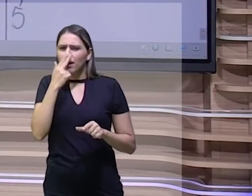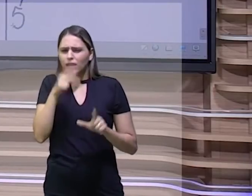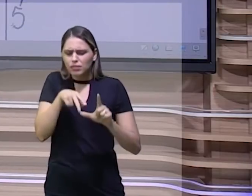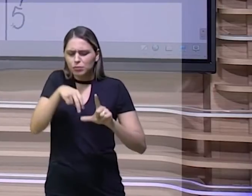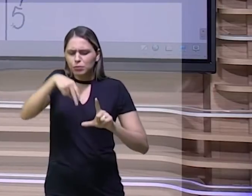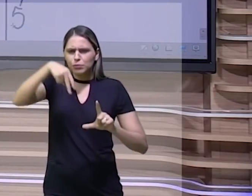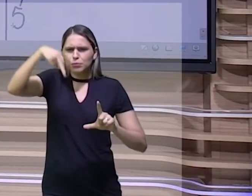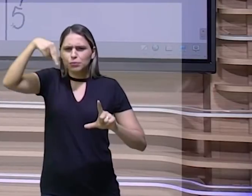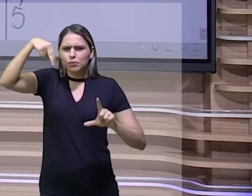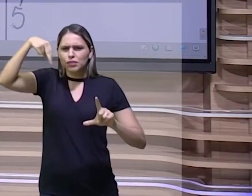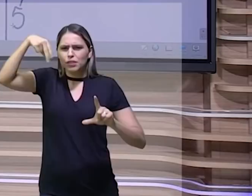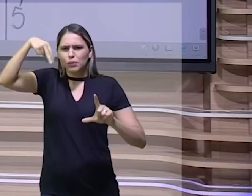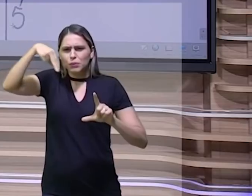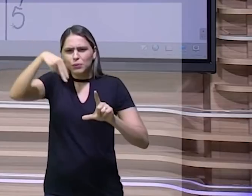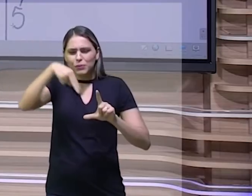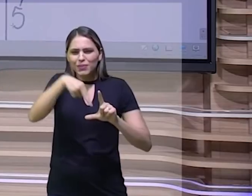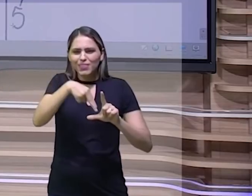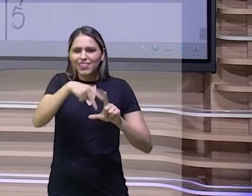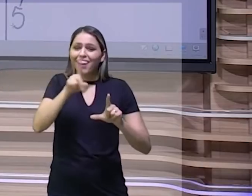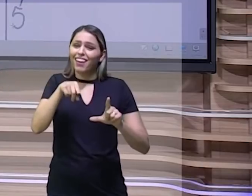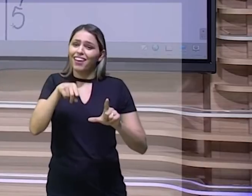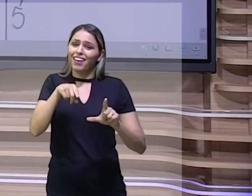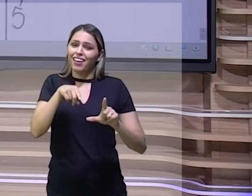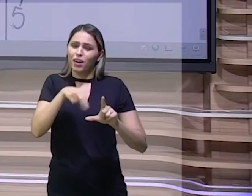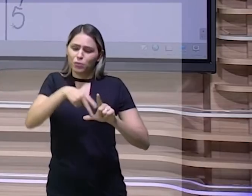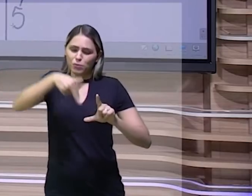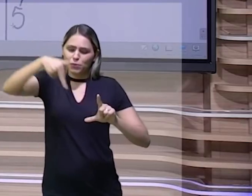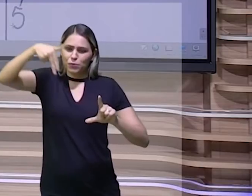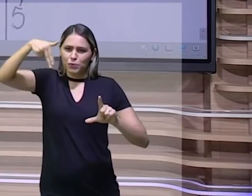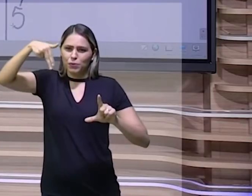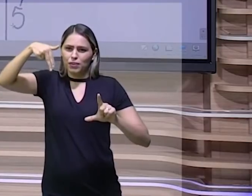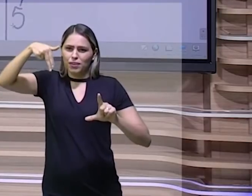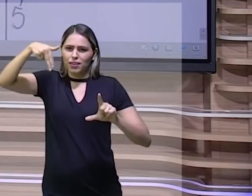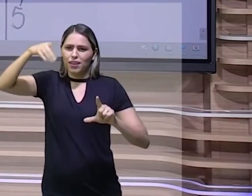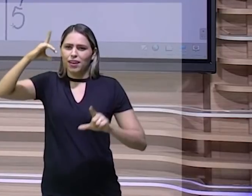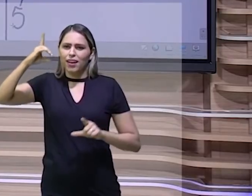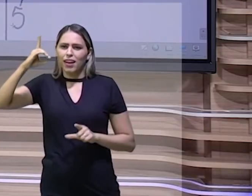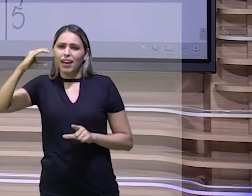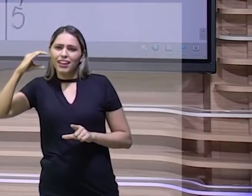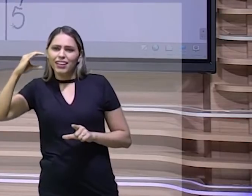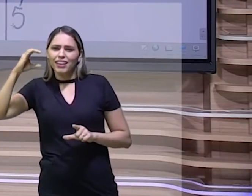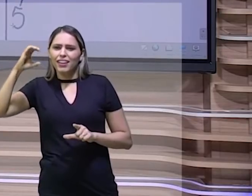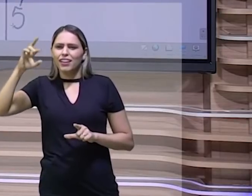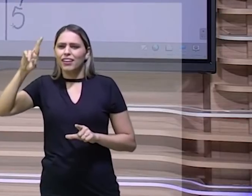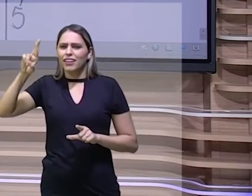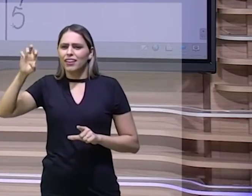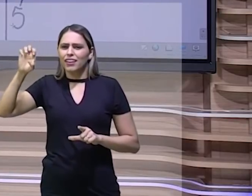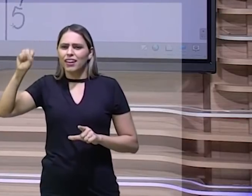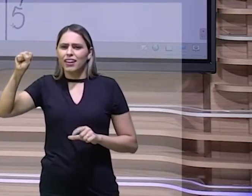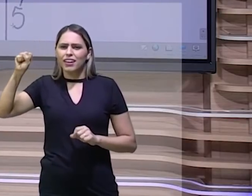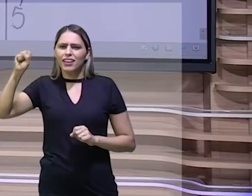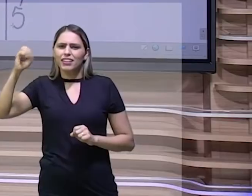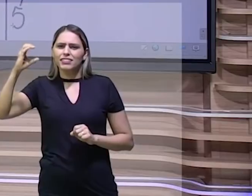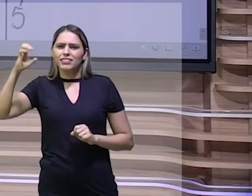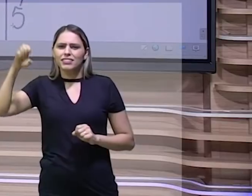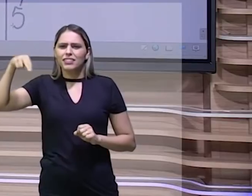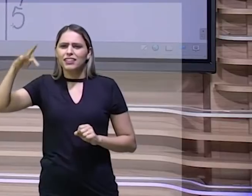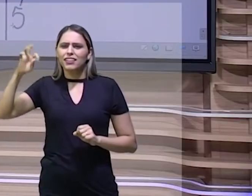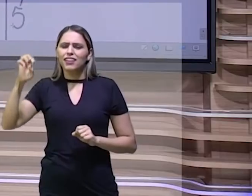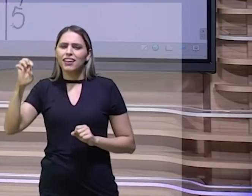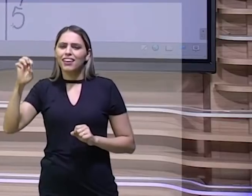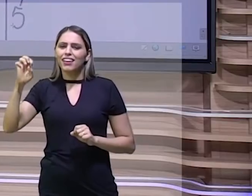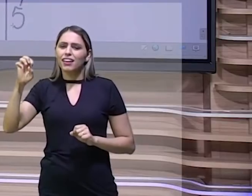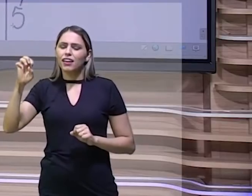o número de ordem crescente. O número de ordem decrescente é aquele que vai começando